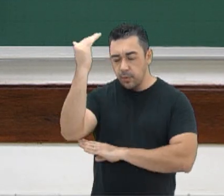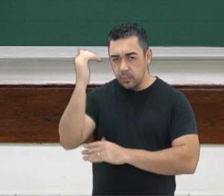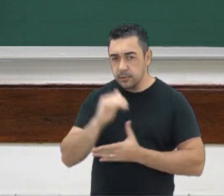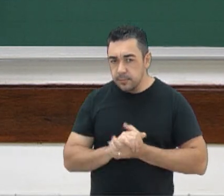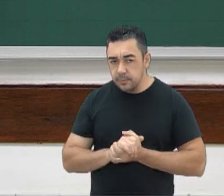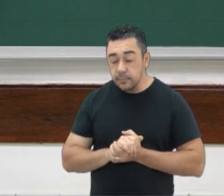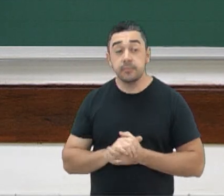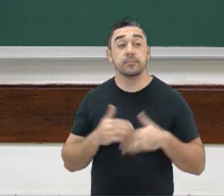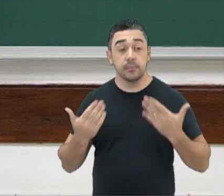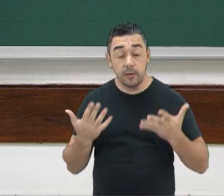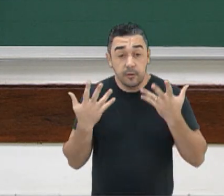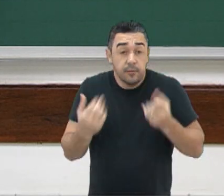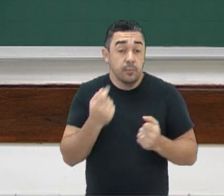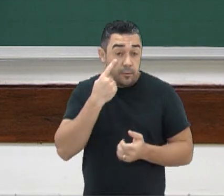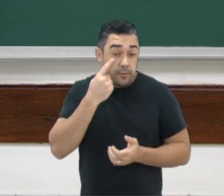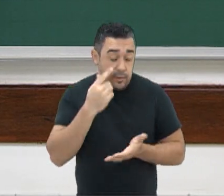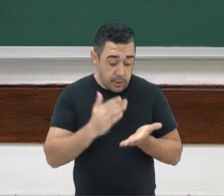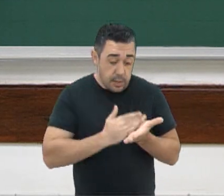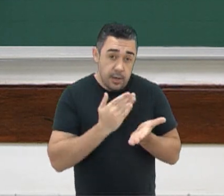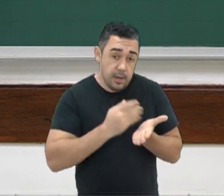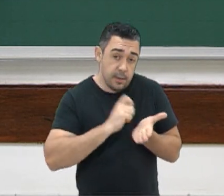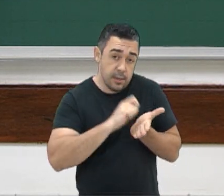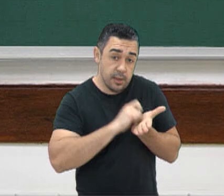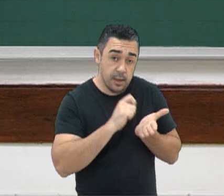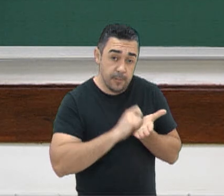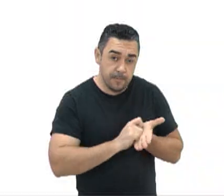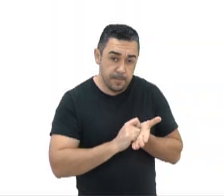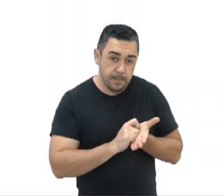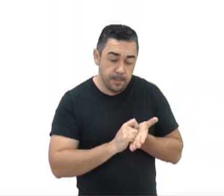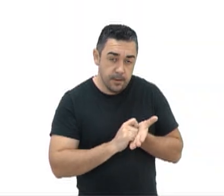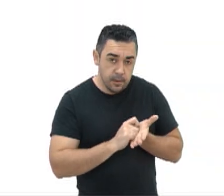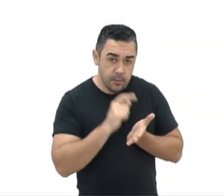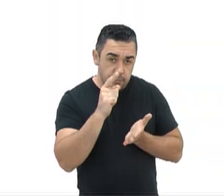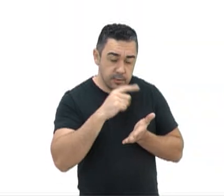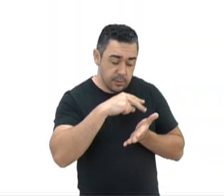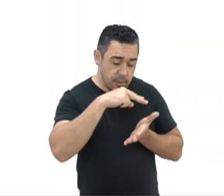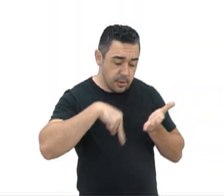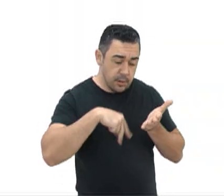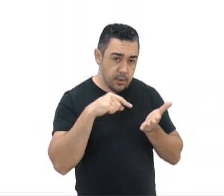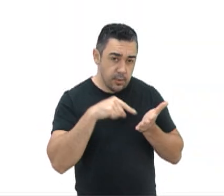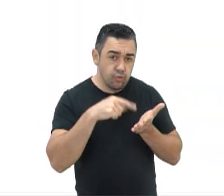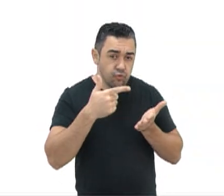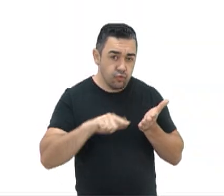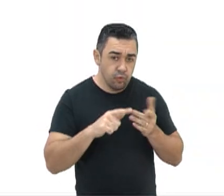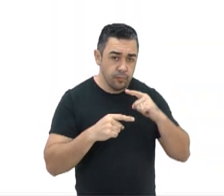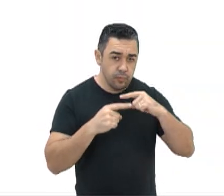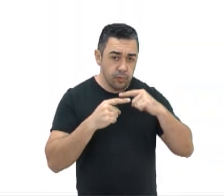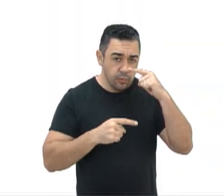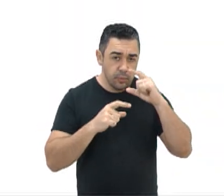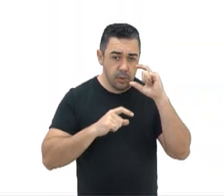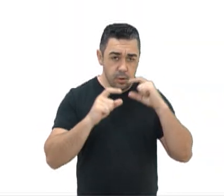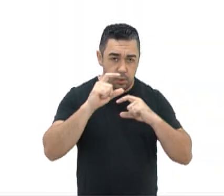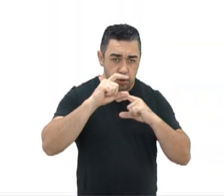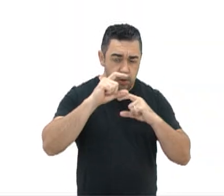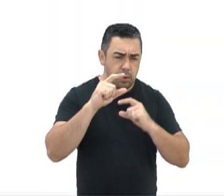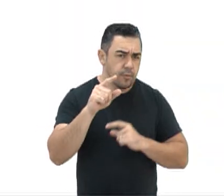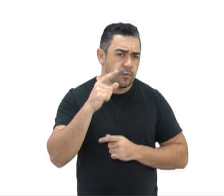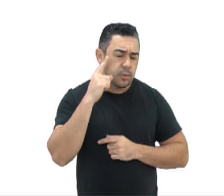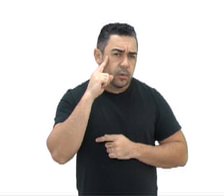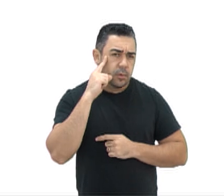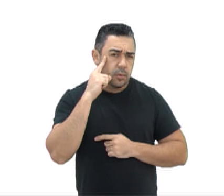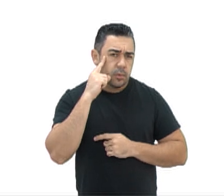Vamos então para o caderno. A partir da leitura desse trecho, você